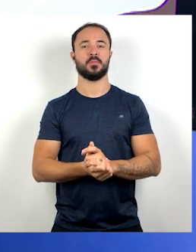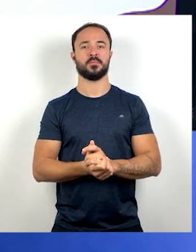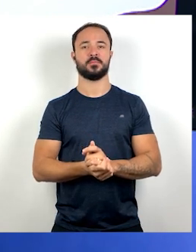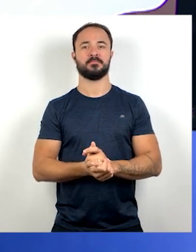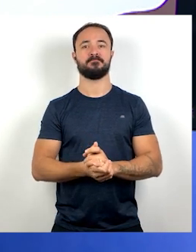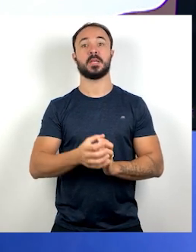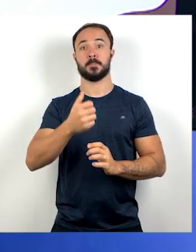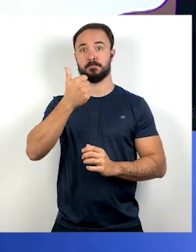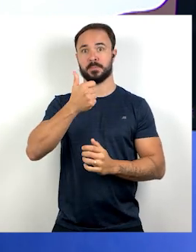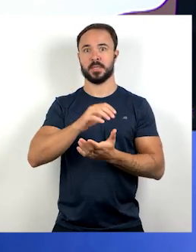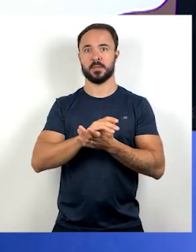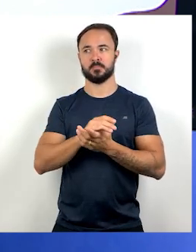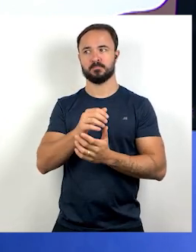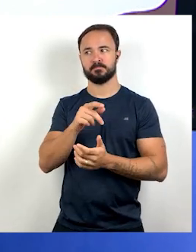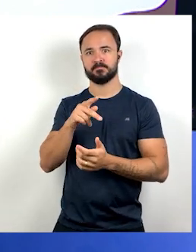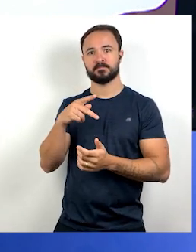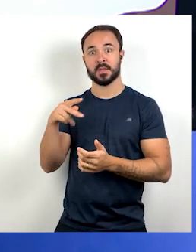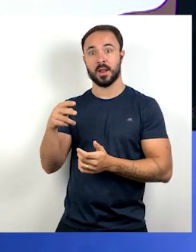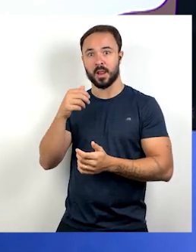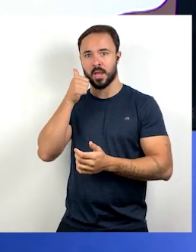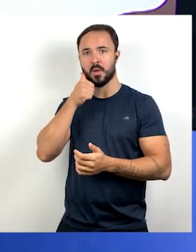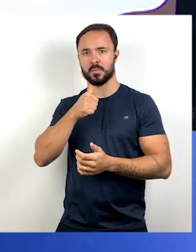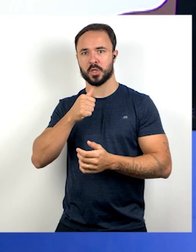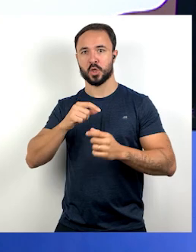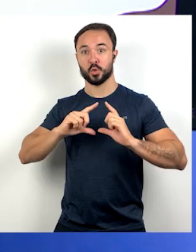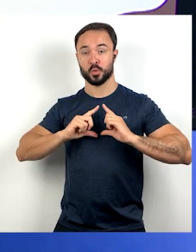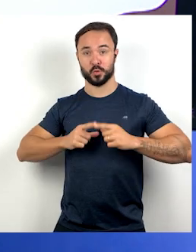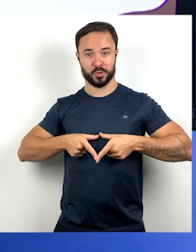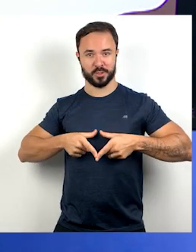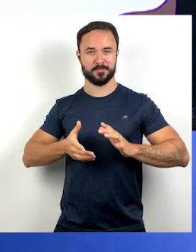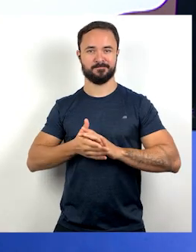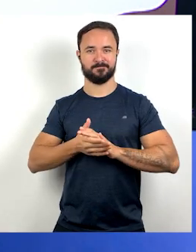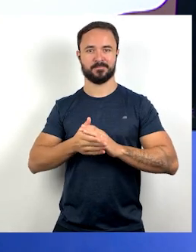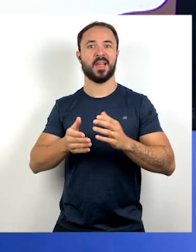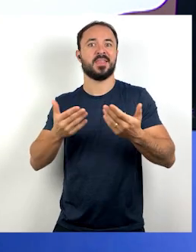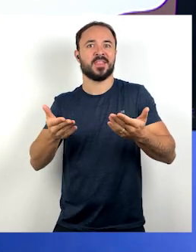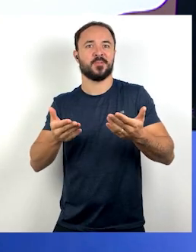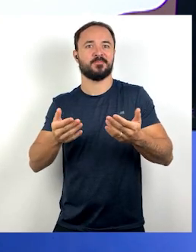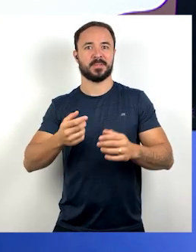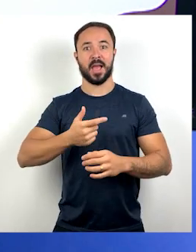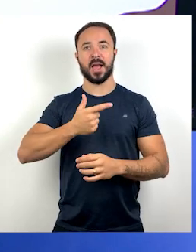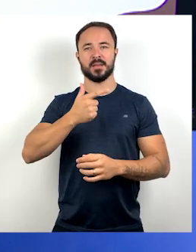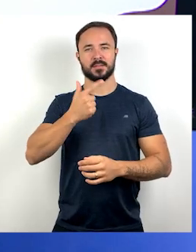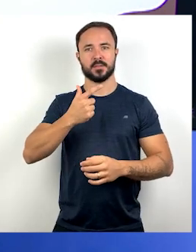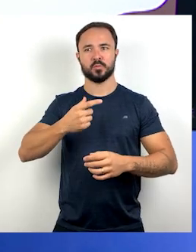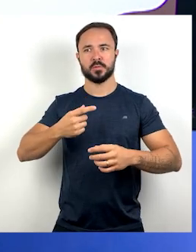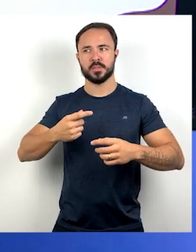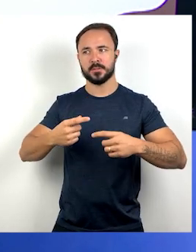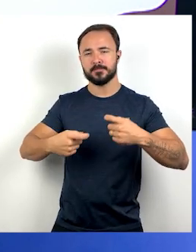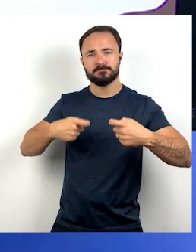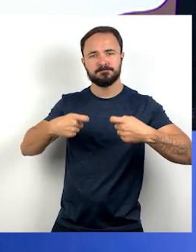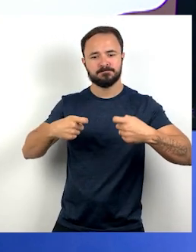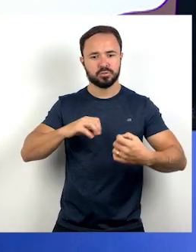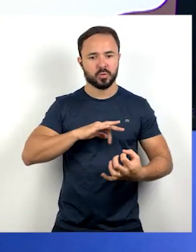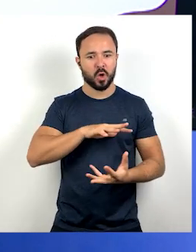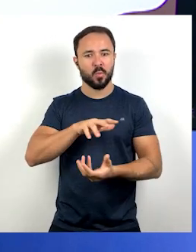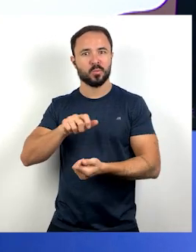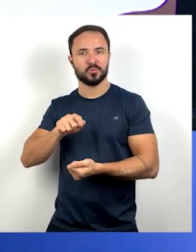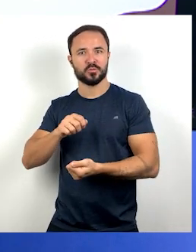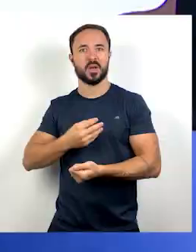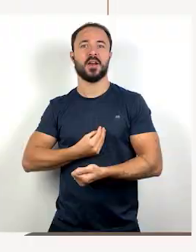Primeiro, ela era judia, então, na Segunda Guerra Mundial, ela viveu uma realidade muito